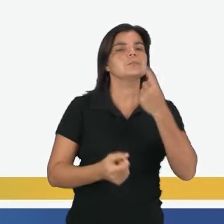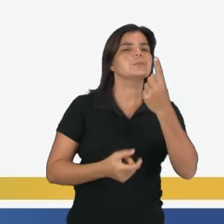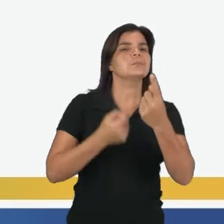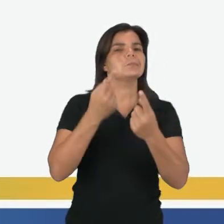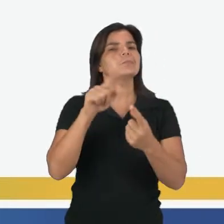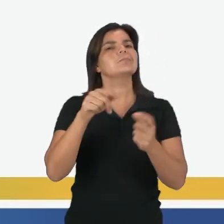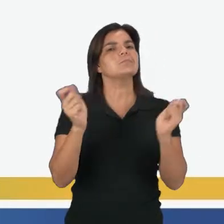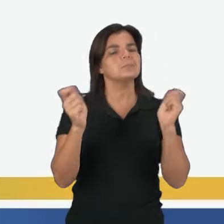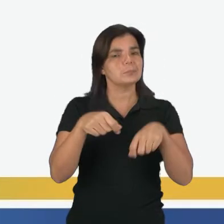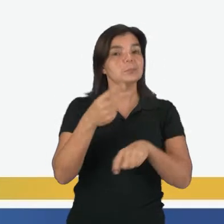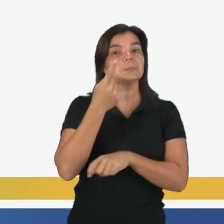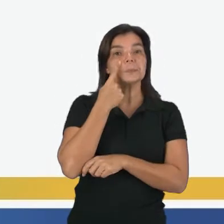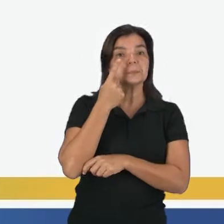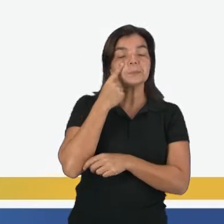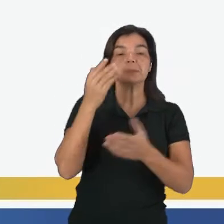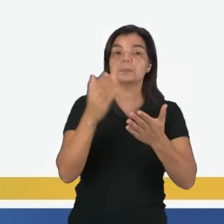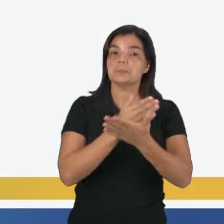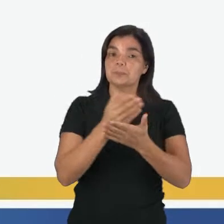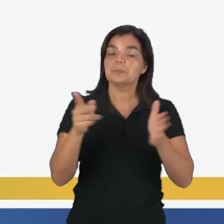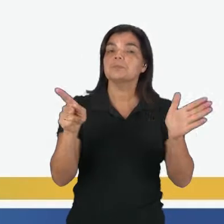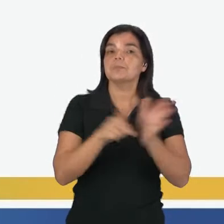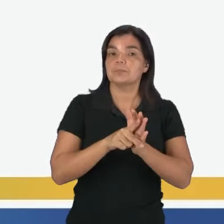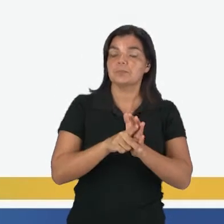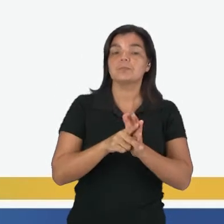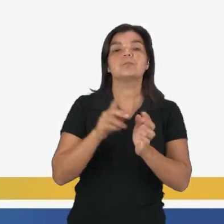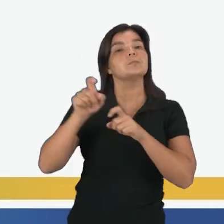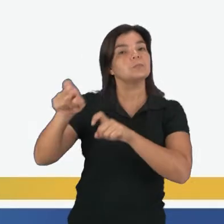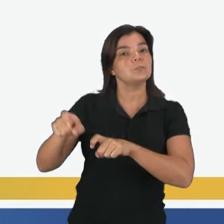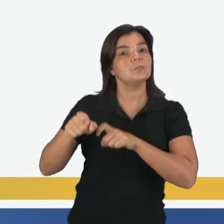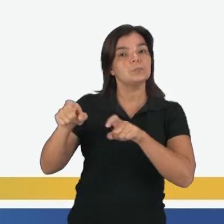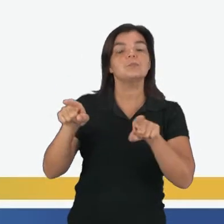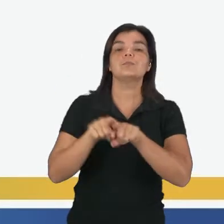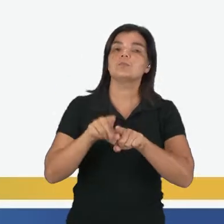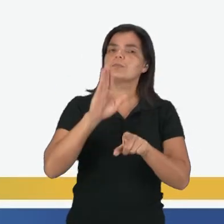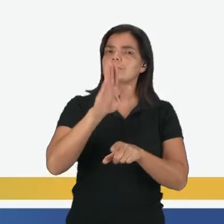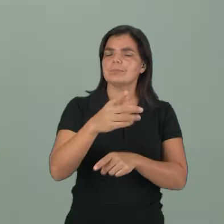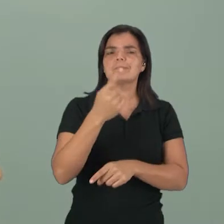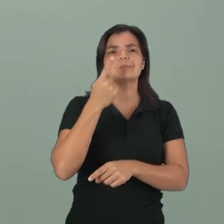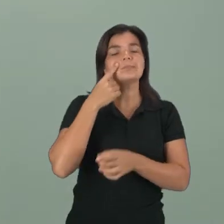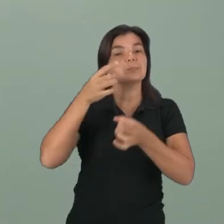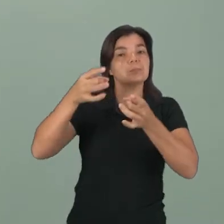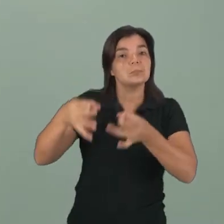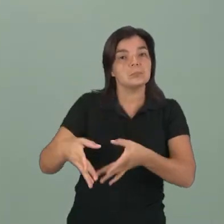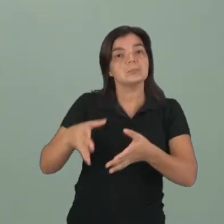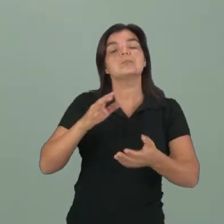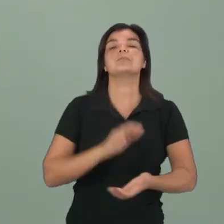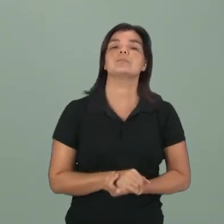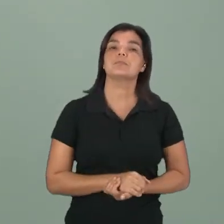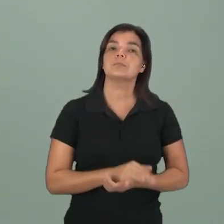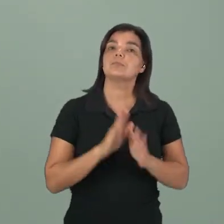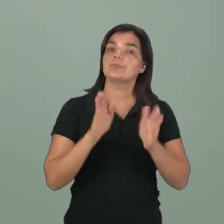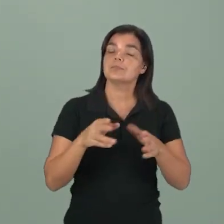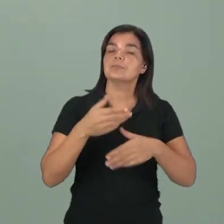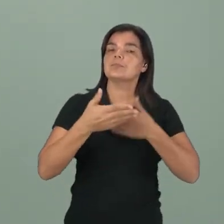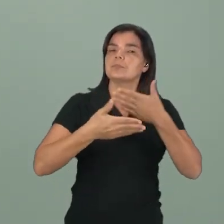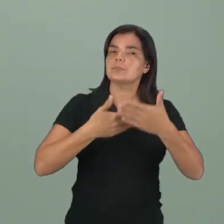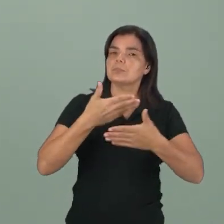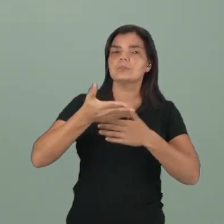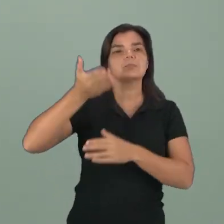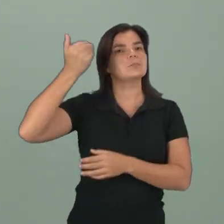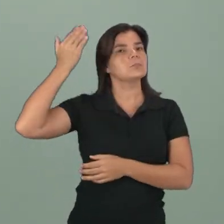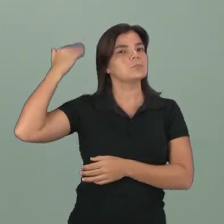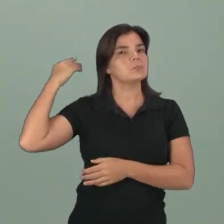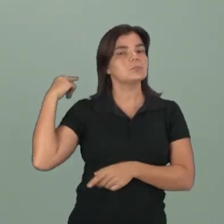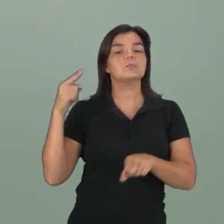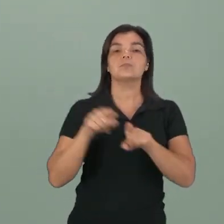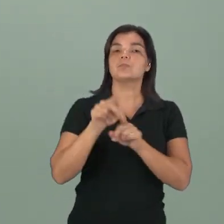outra, é possível a gente ver em algumas propriedades rurais. E algumas delas já estão abandonando isso, porque isso era um processo antigo